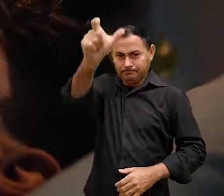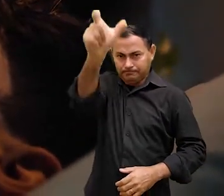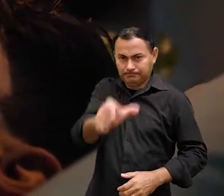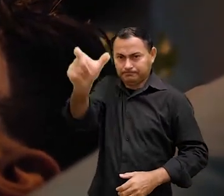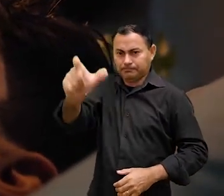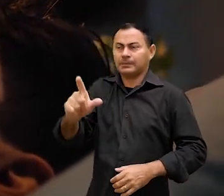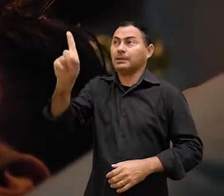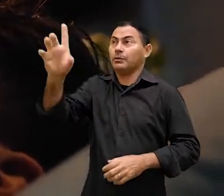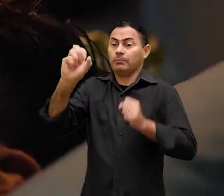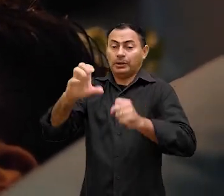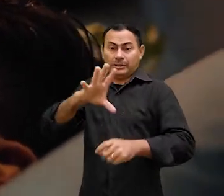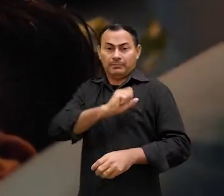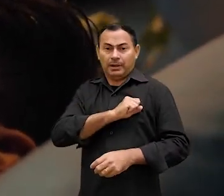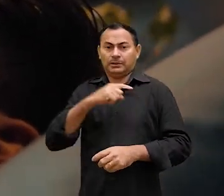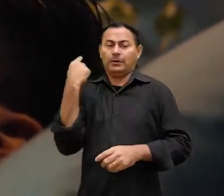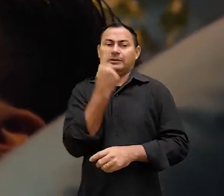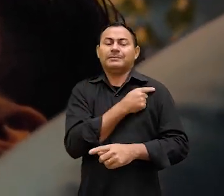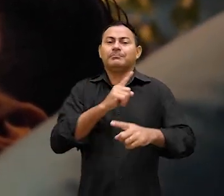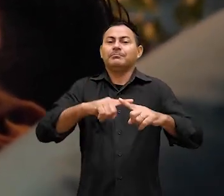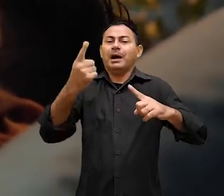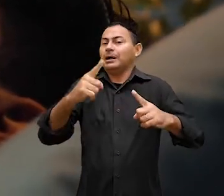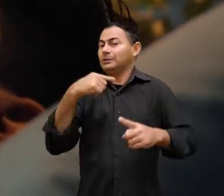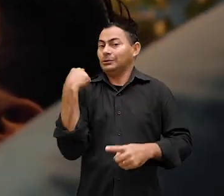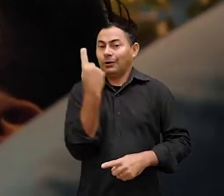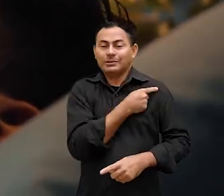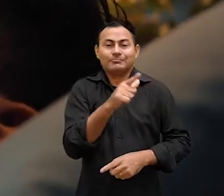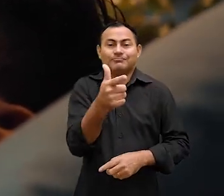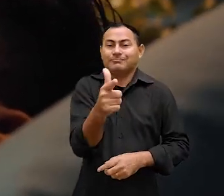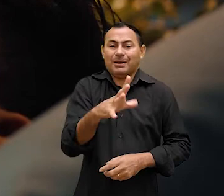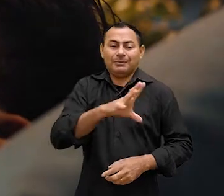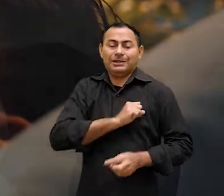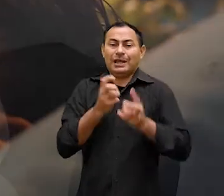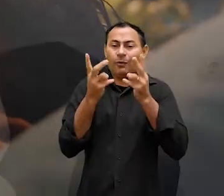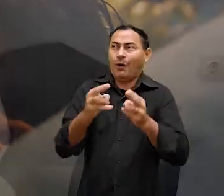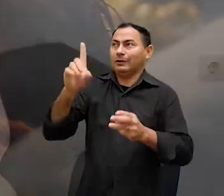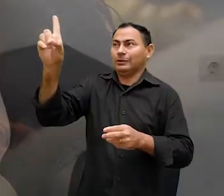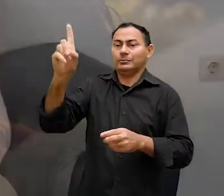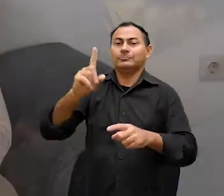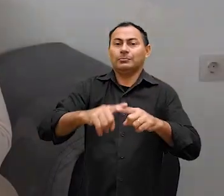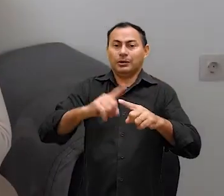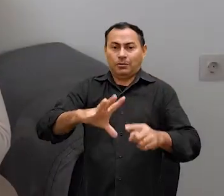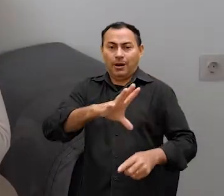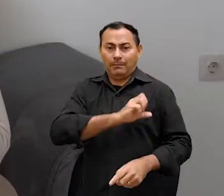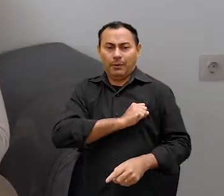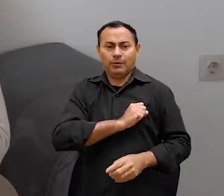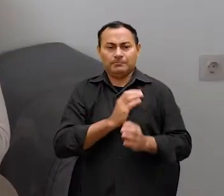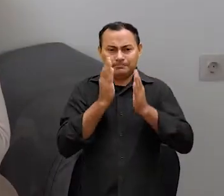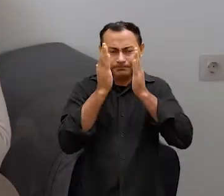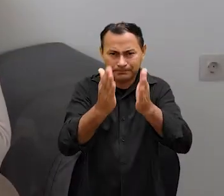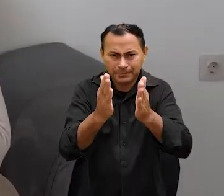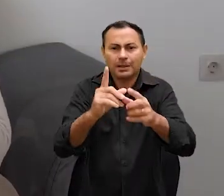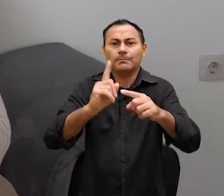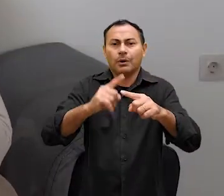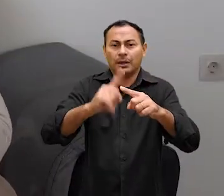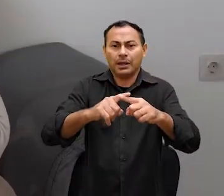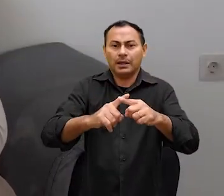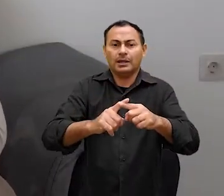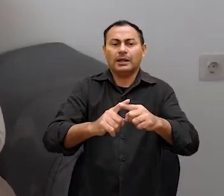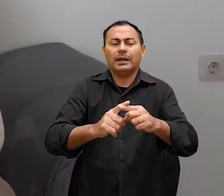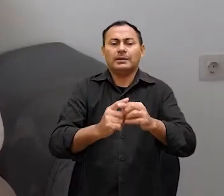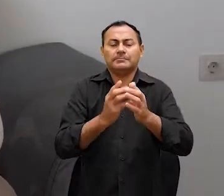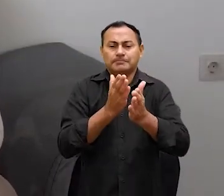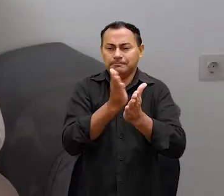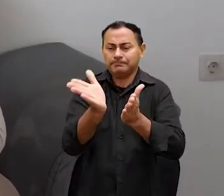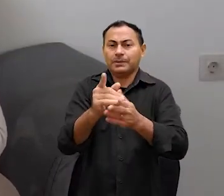através de nós, só que nós não amamos da mesma maneira. O amor é excêntrico, porque é